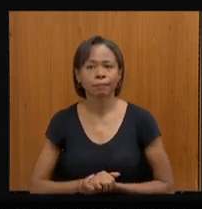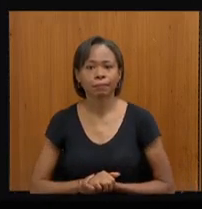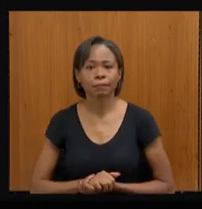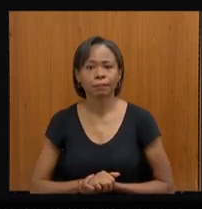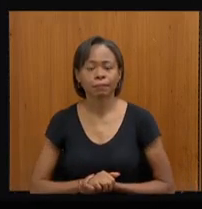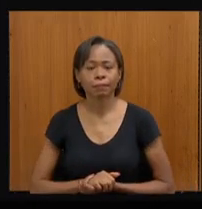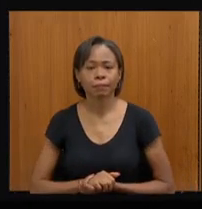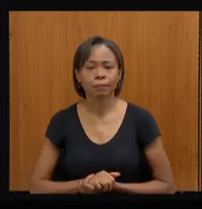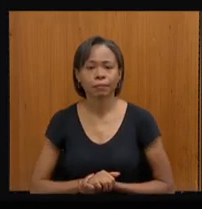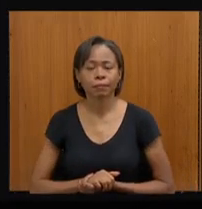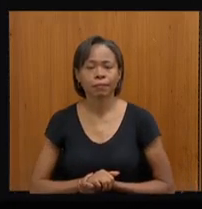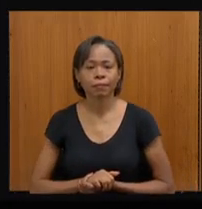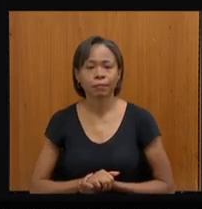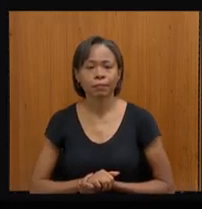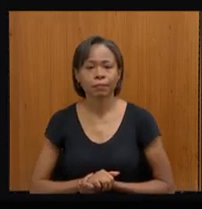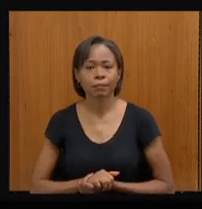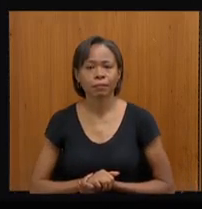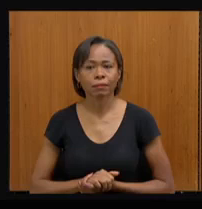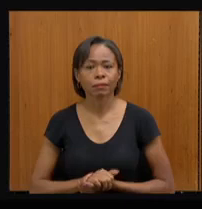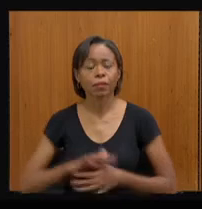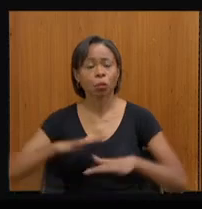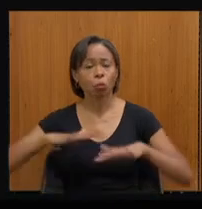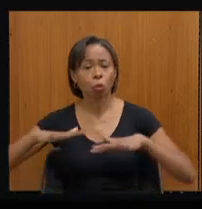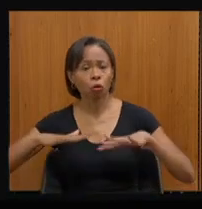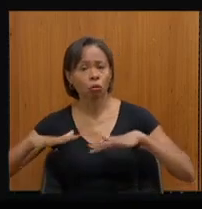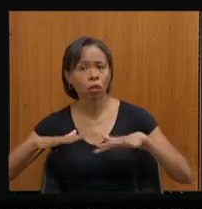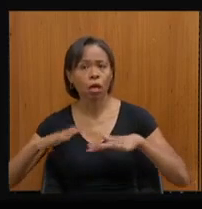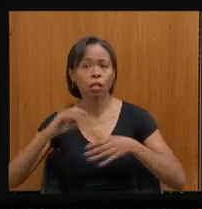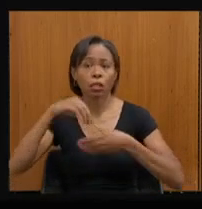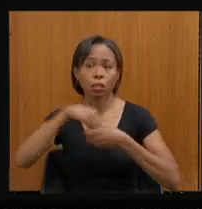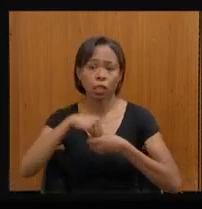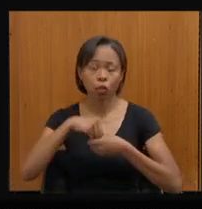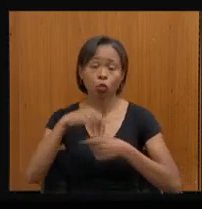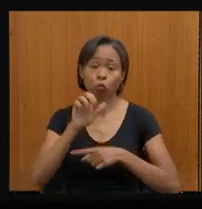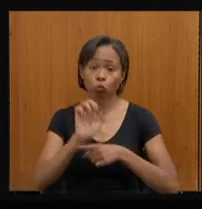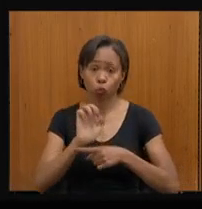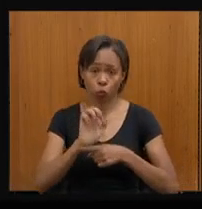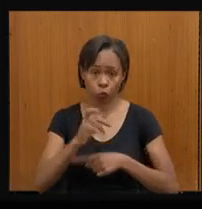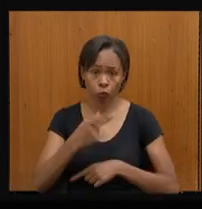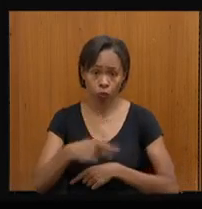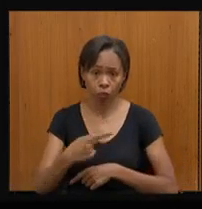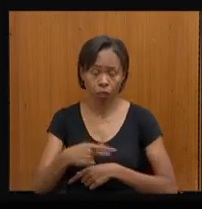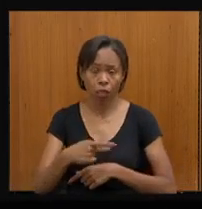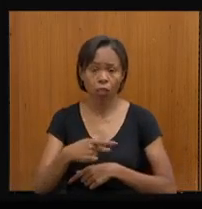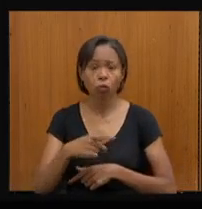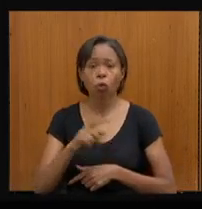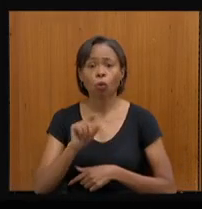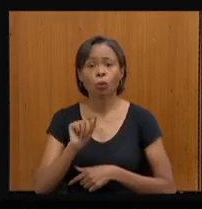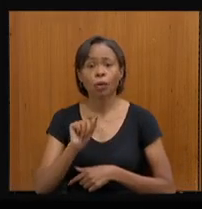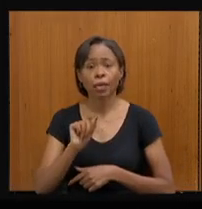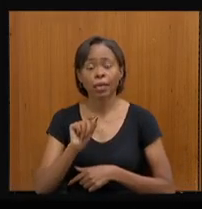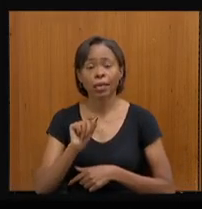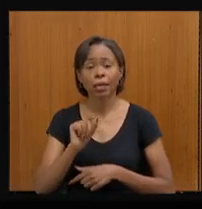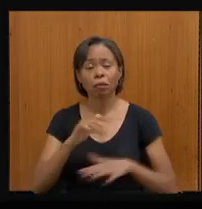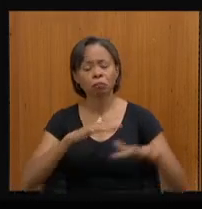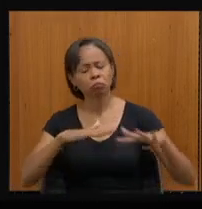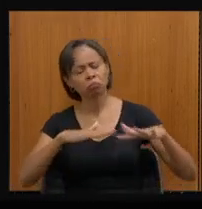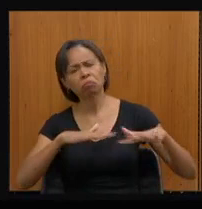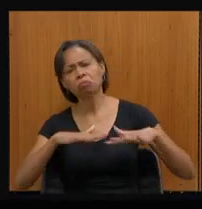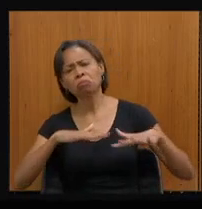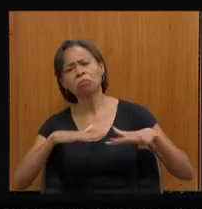o fato de mobilidade dentro do nosso Estado é fazer o dinheiro circular